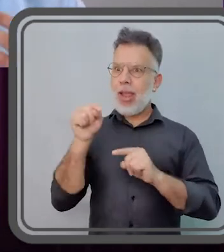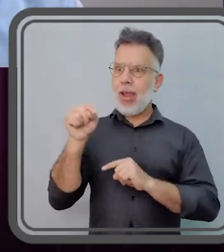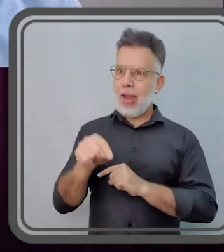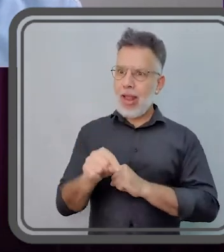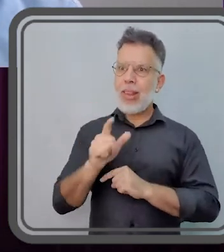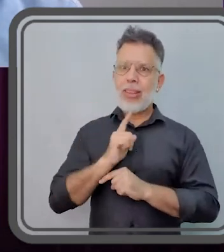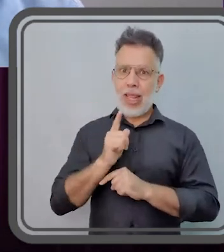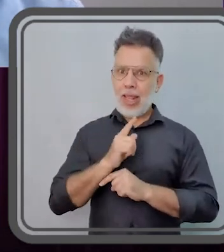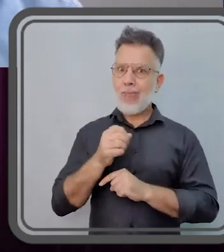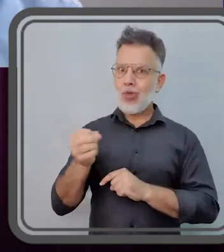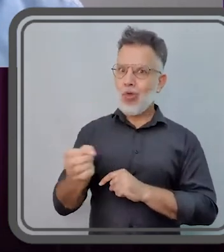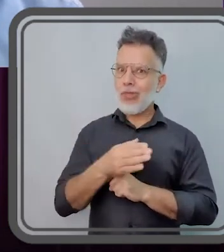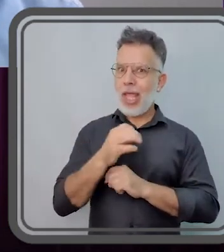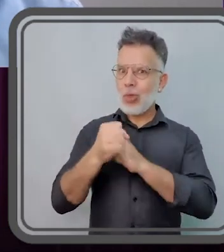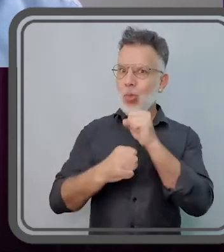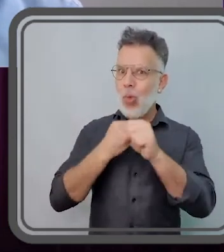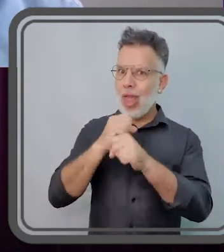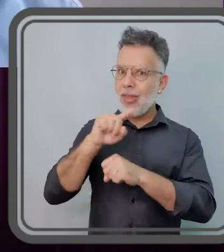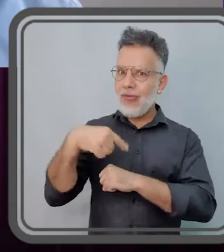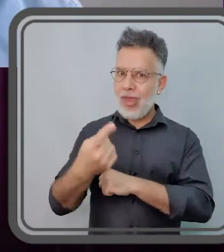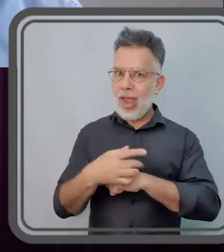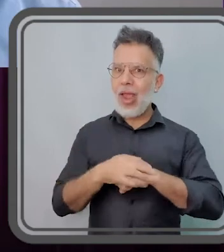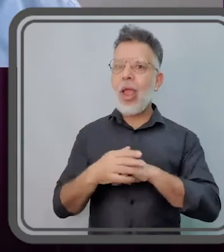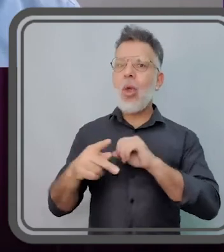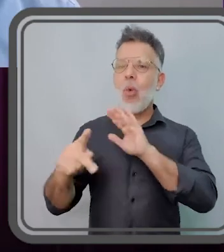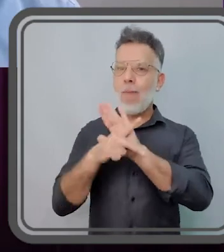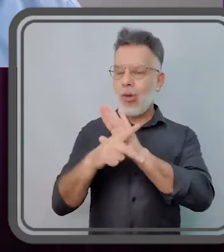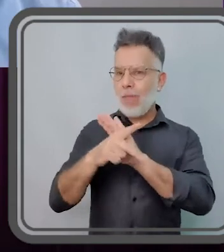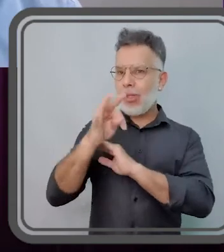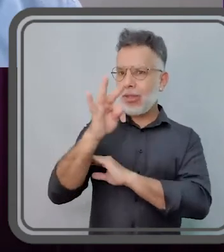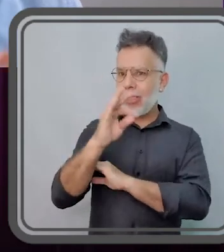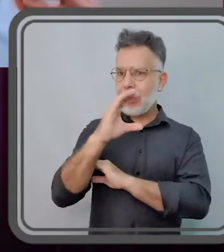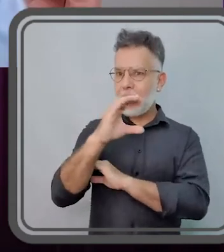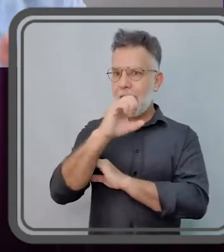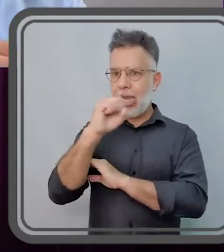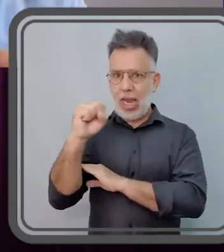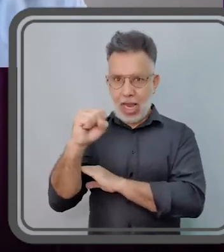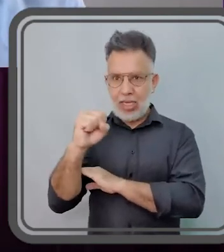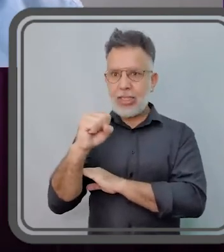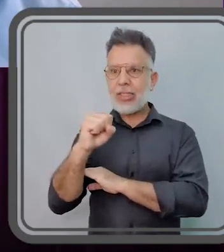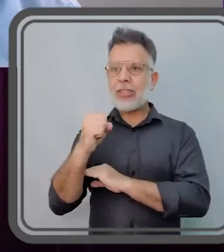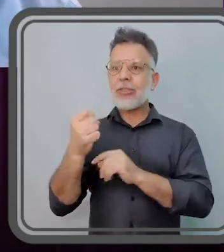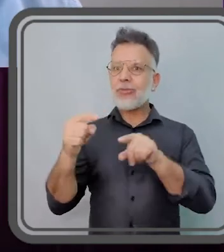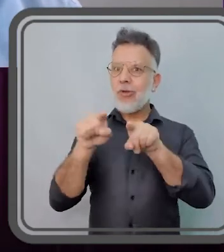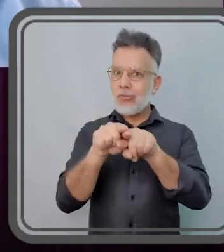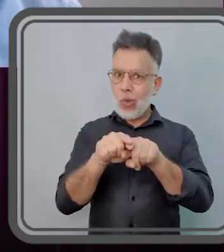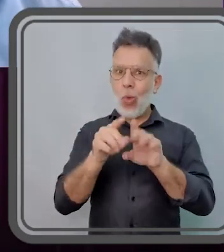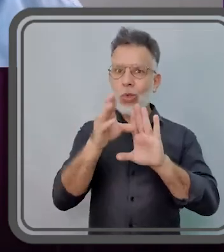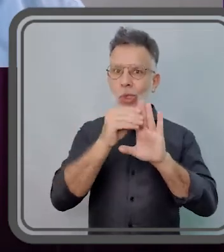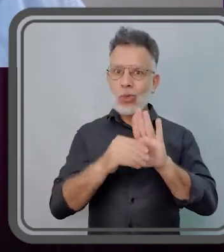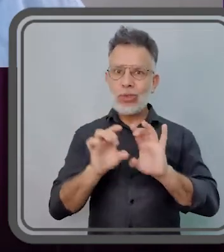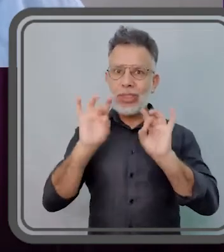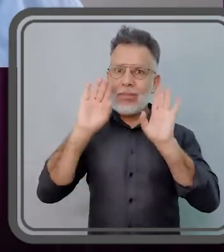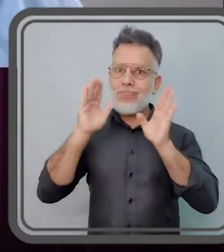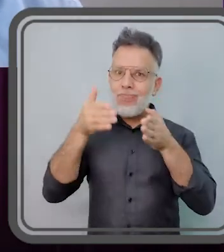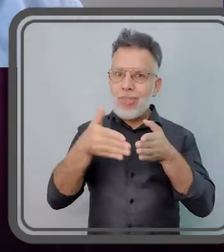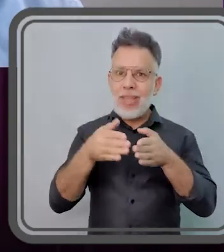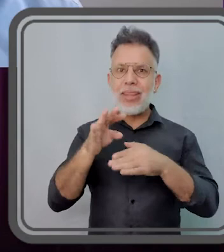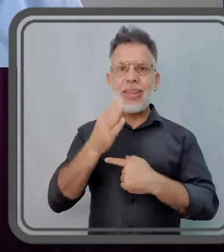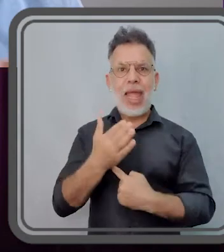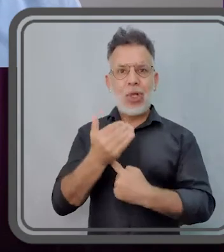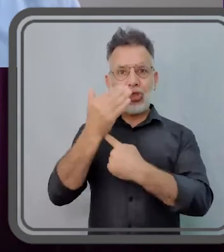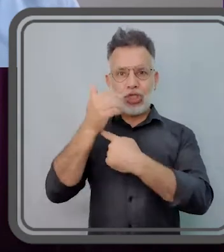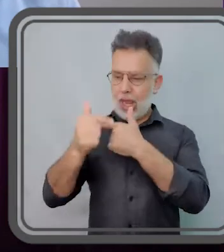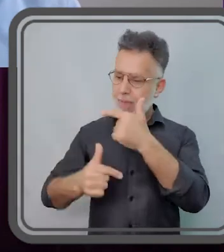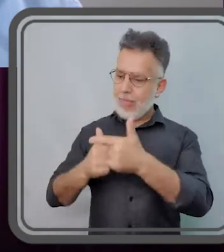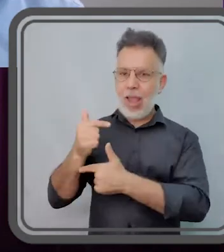teremos novidades no ano que vem, com a própria TCS, né? A gente vai trazer conteúdos exclusivos de tecnologia,